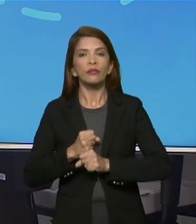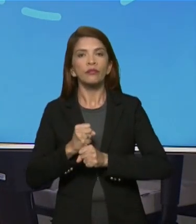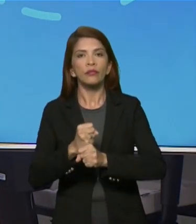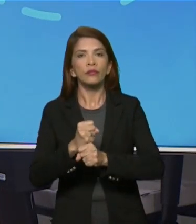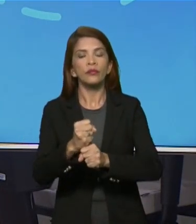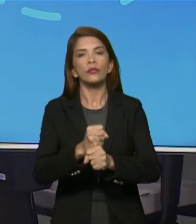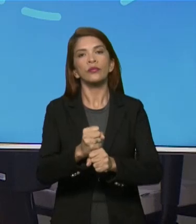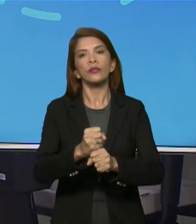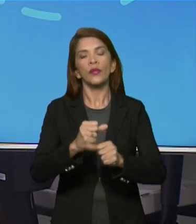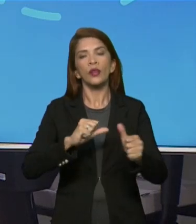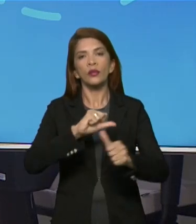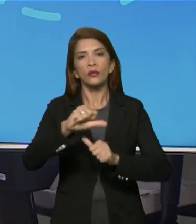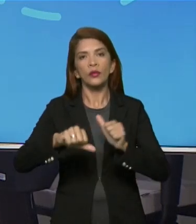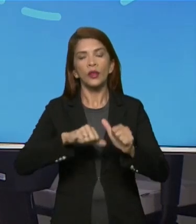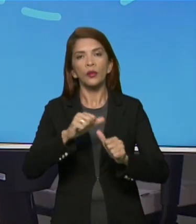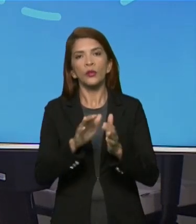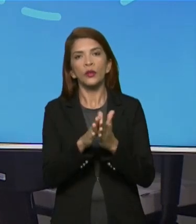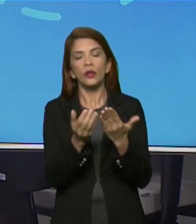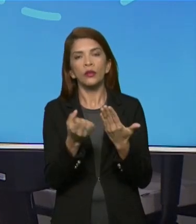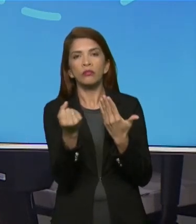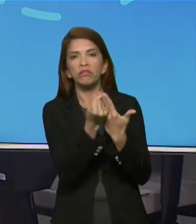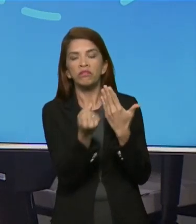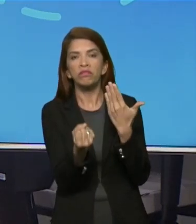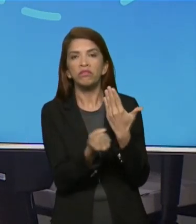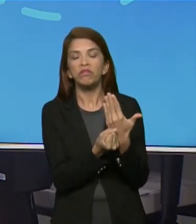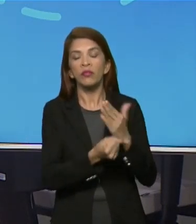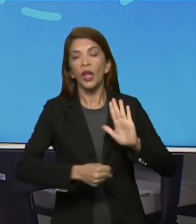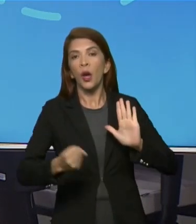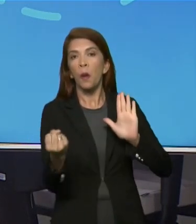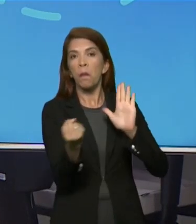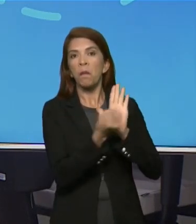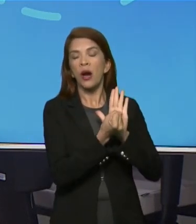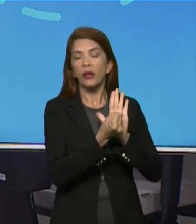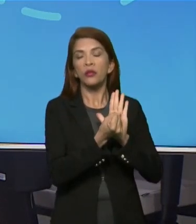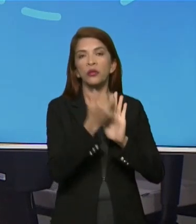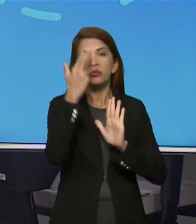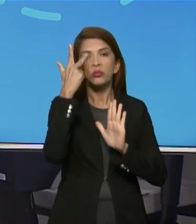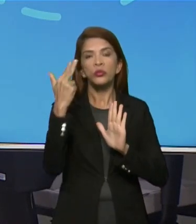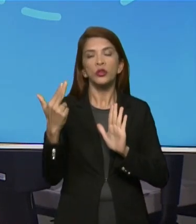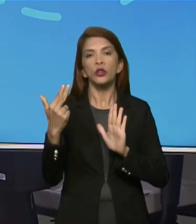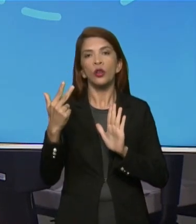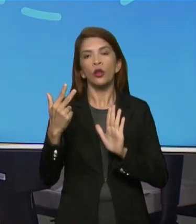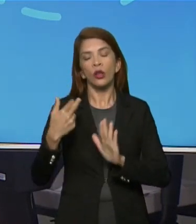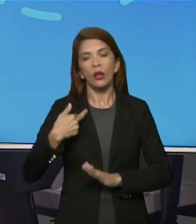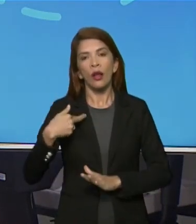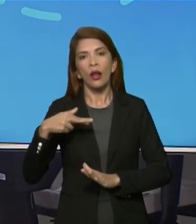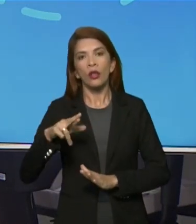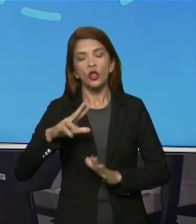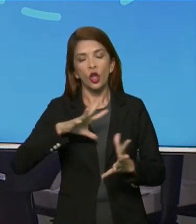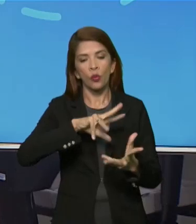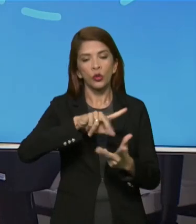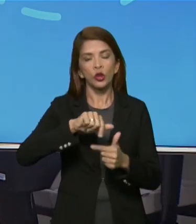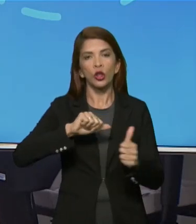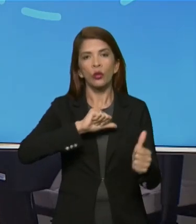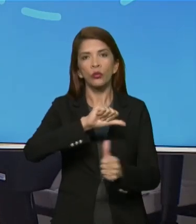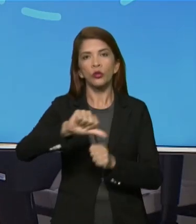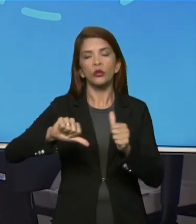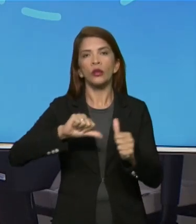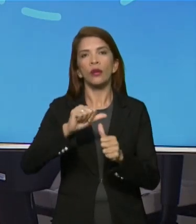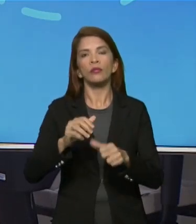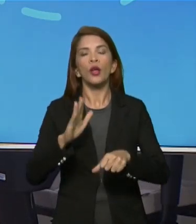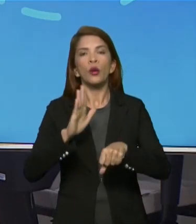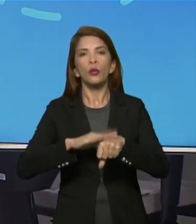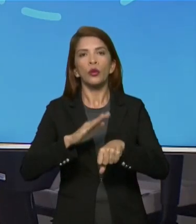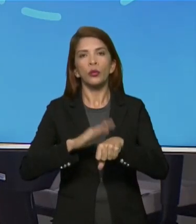Protestante, um marco histórico que transformou o cenário religioso mundial. A solenidade foi proposta pela